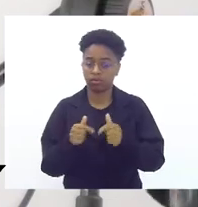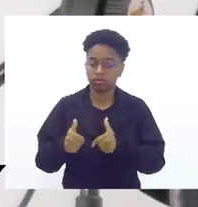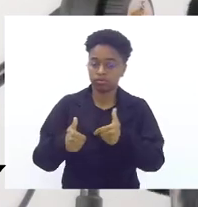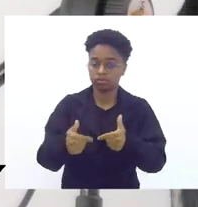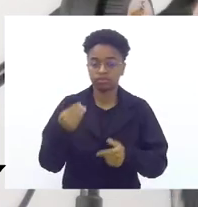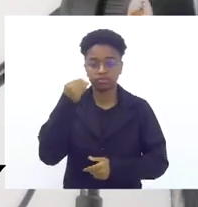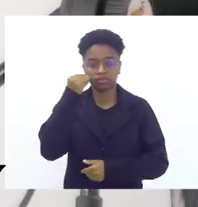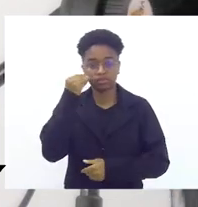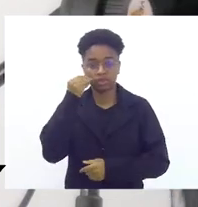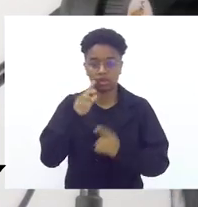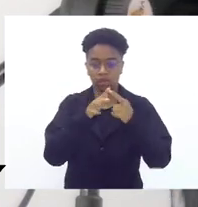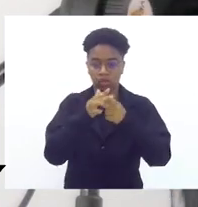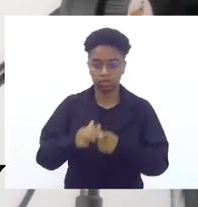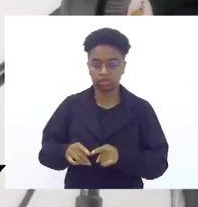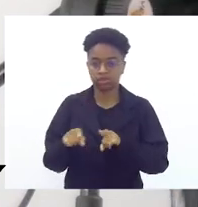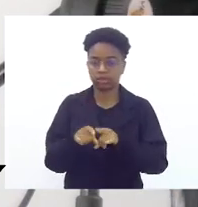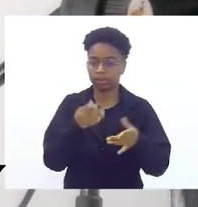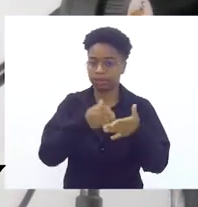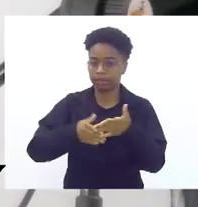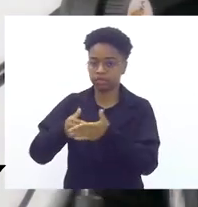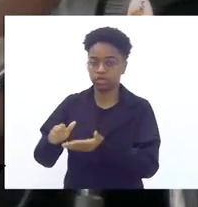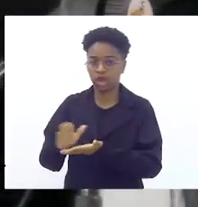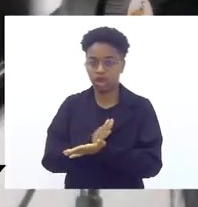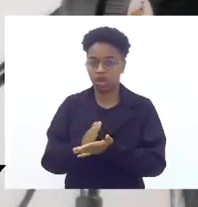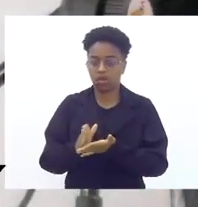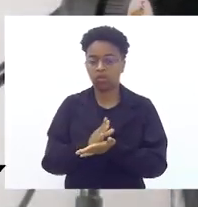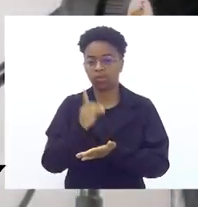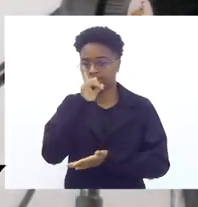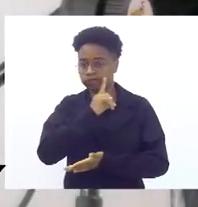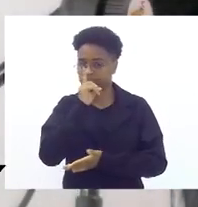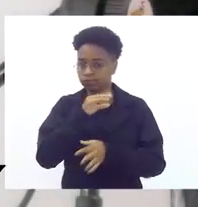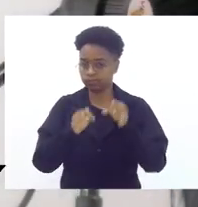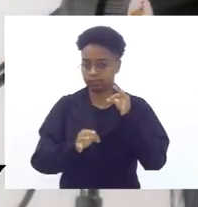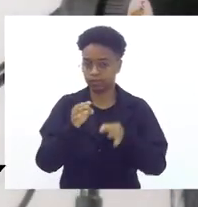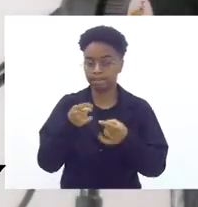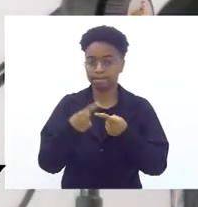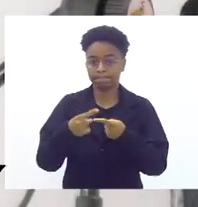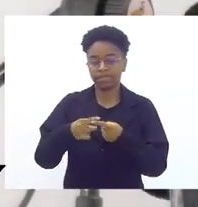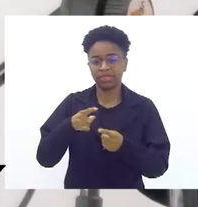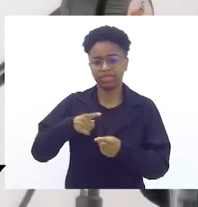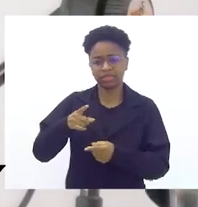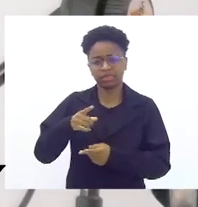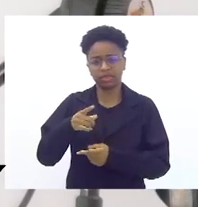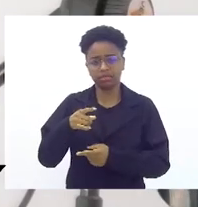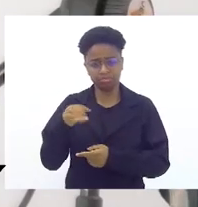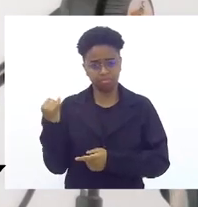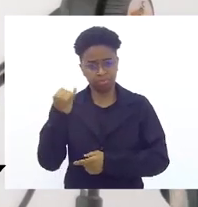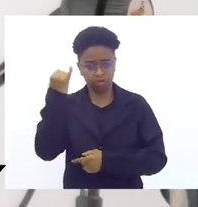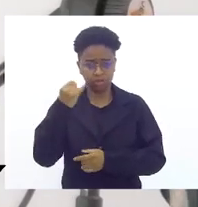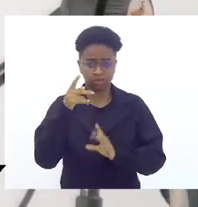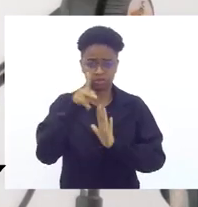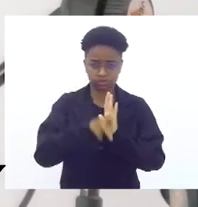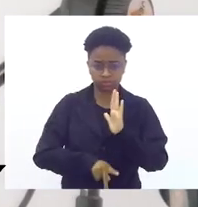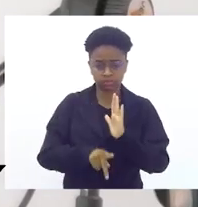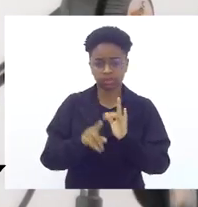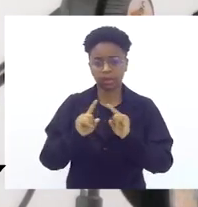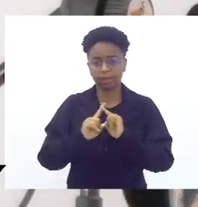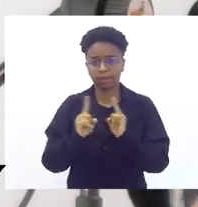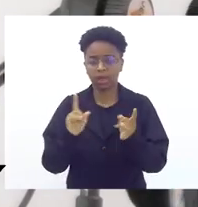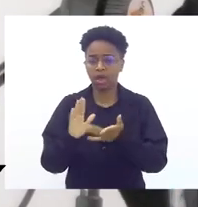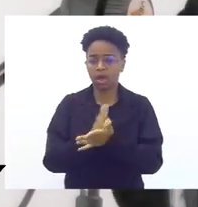corrigir e impedir algumas injustiças mesmo com reconhecimento da importância desse projeto algumas coisas